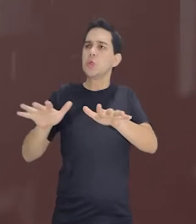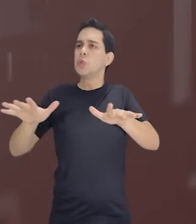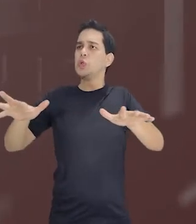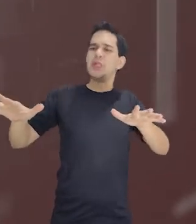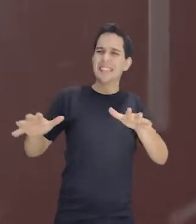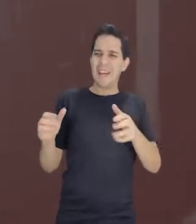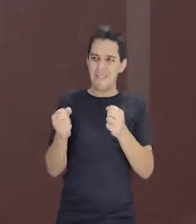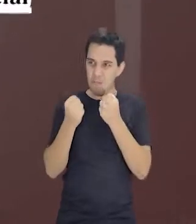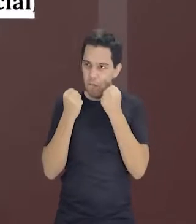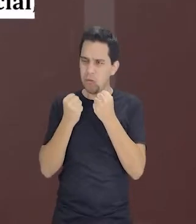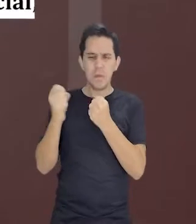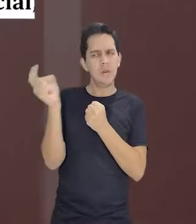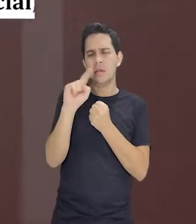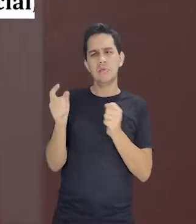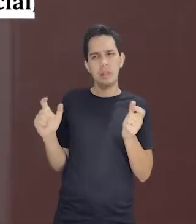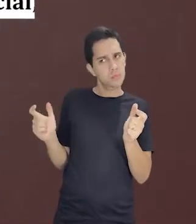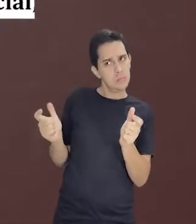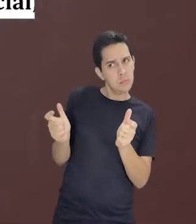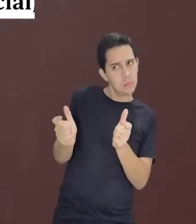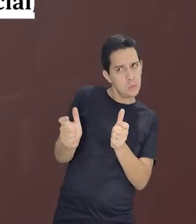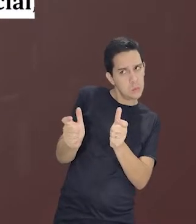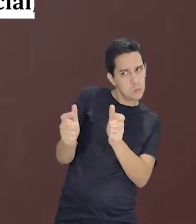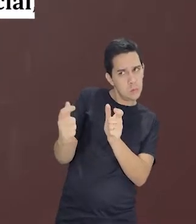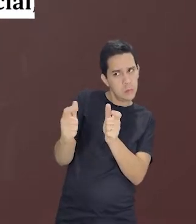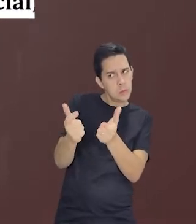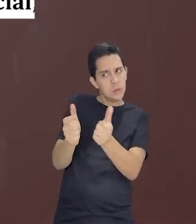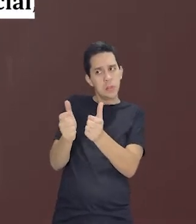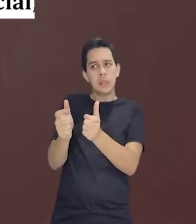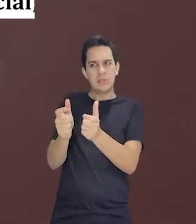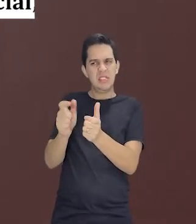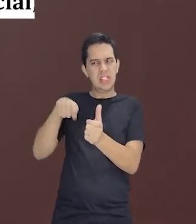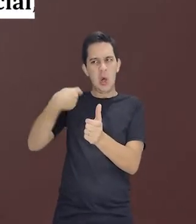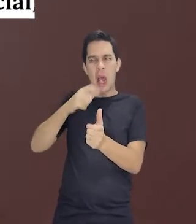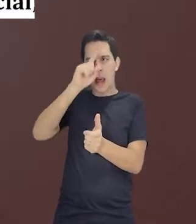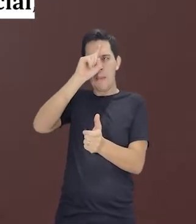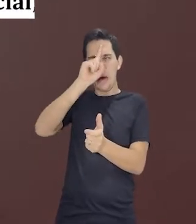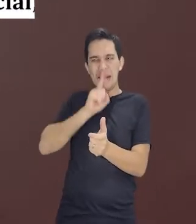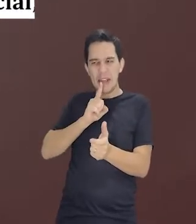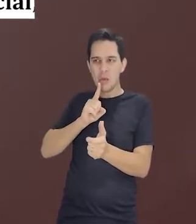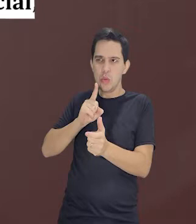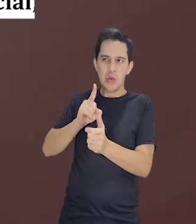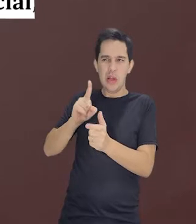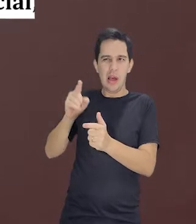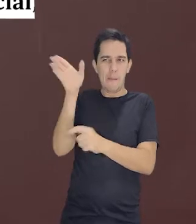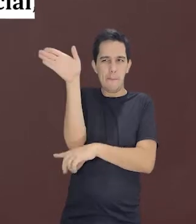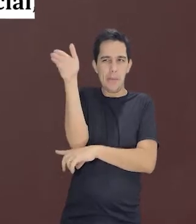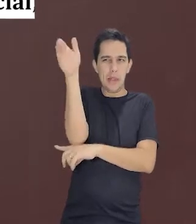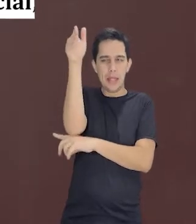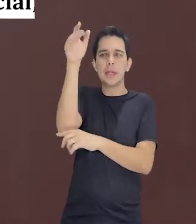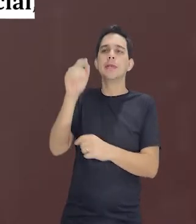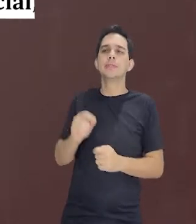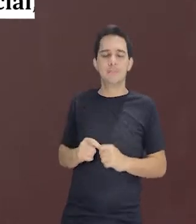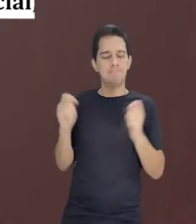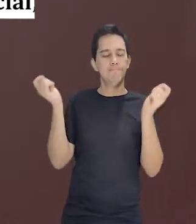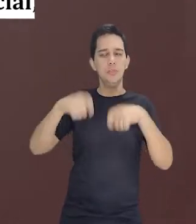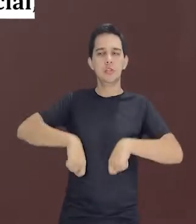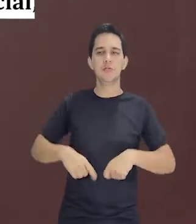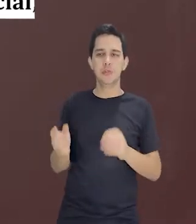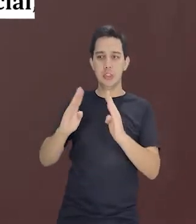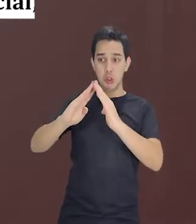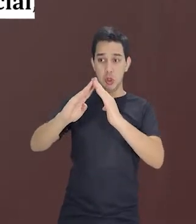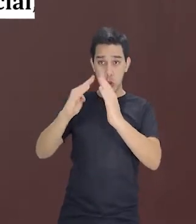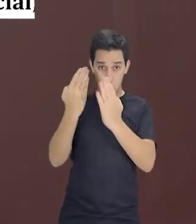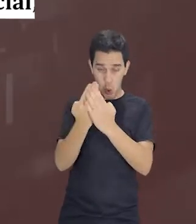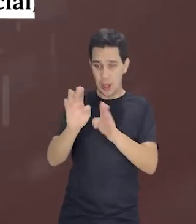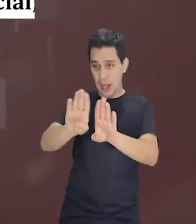ação para que o município seja obrigado a proporcionar o ensino letivo de forma presencial,